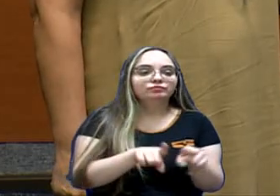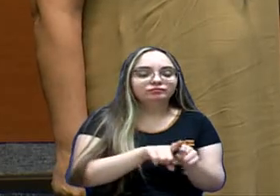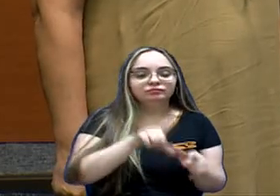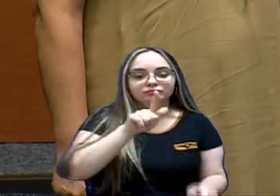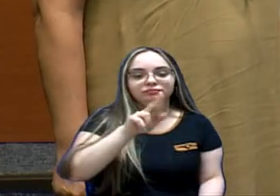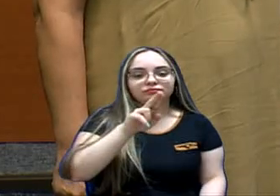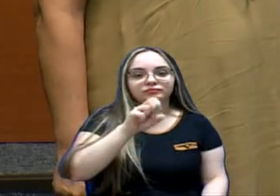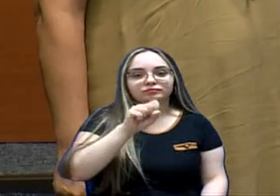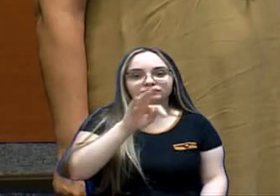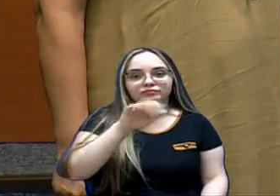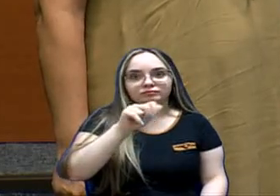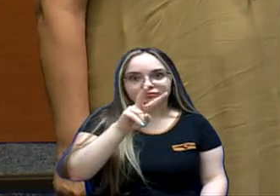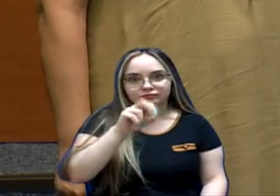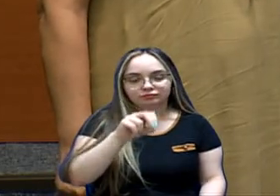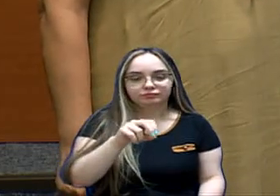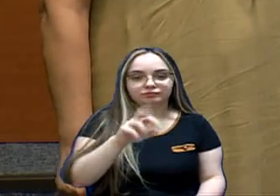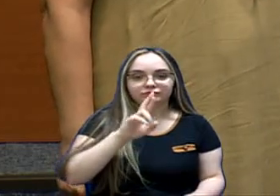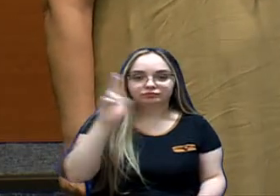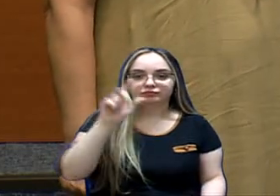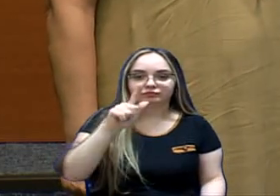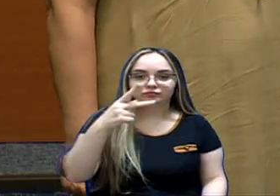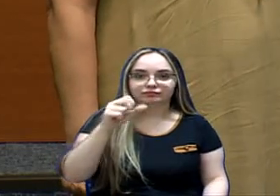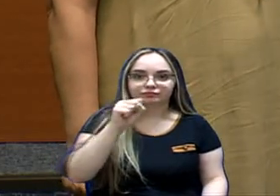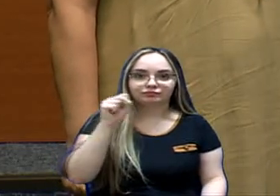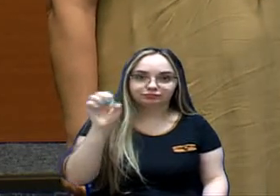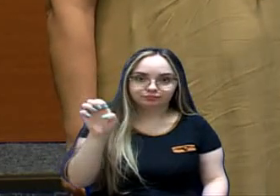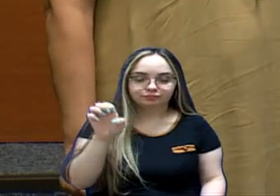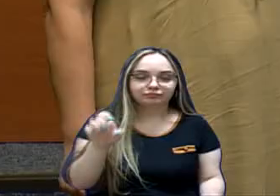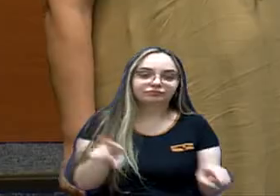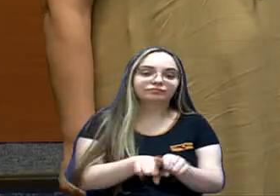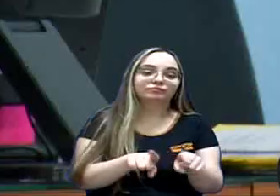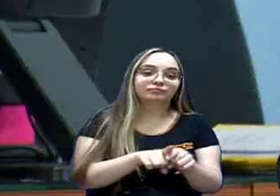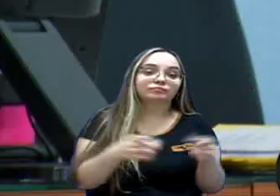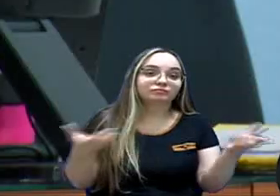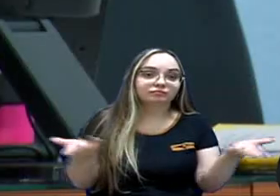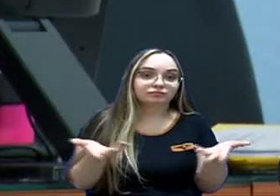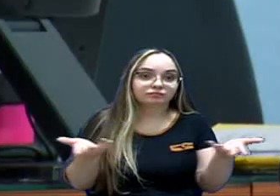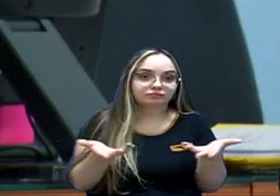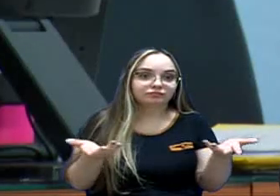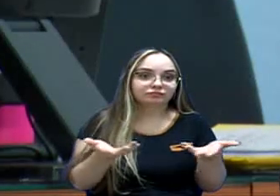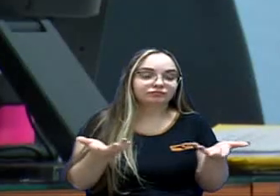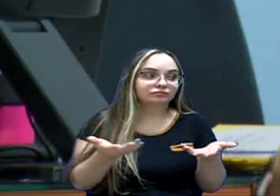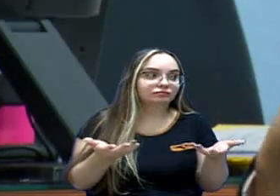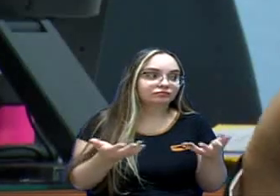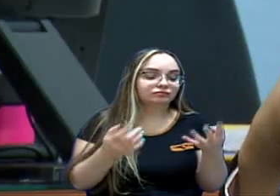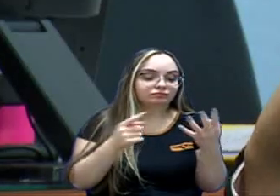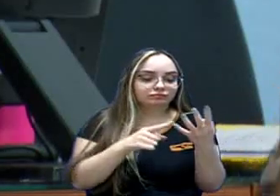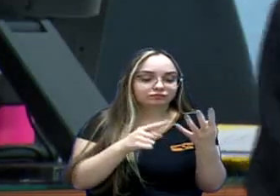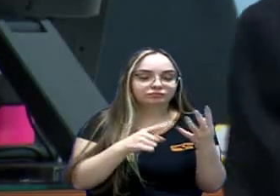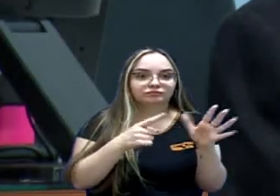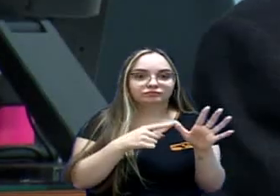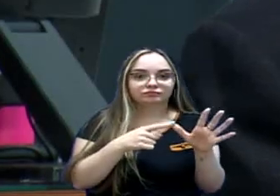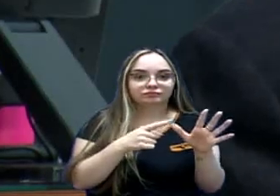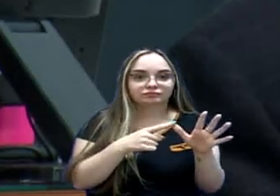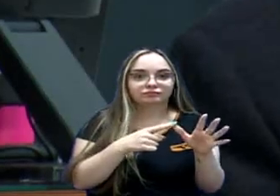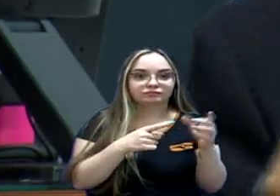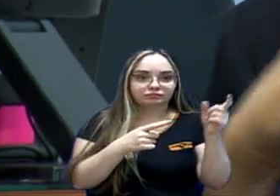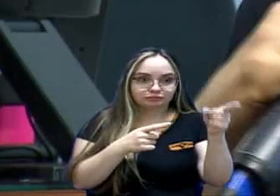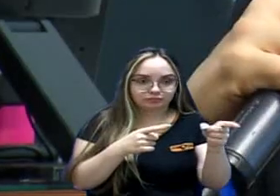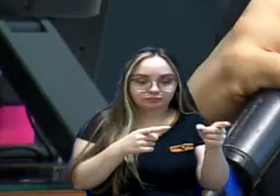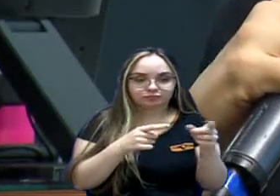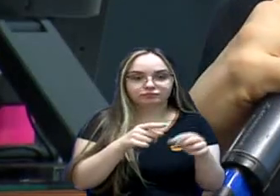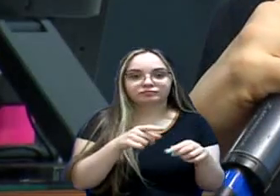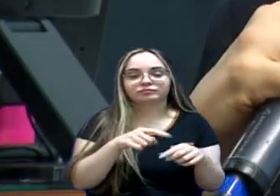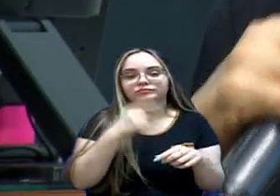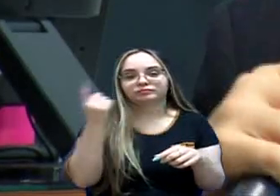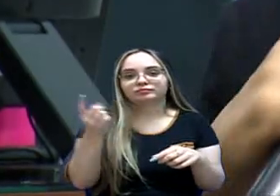frente do GEPASSE e da Unimed, que é um homem também muito honrado, e agora o 4º e o 5º para o senhor, para o doutor Godofredo e